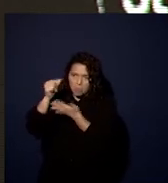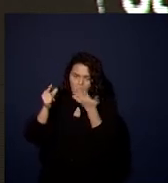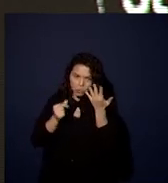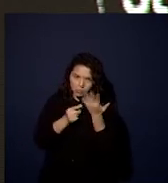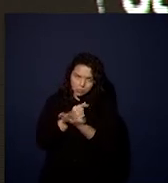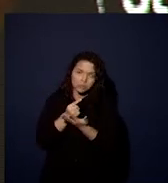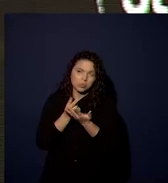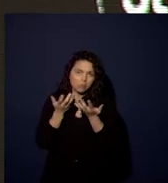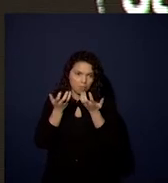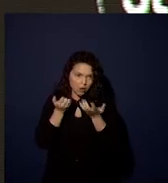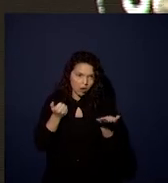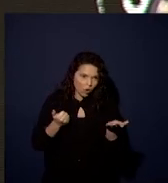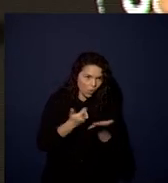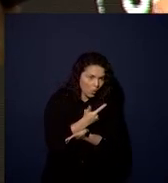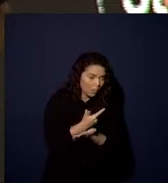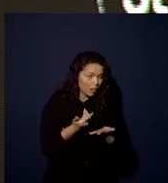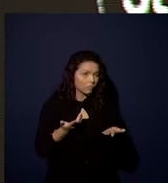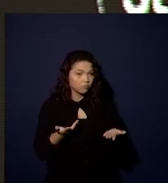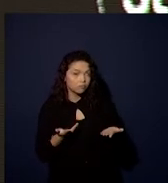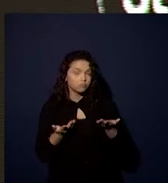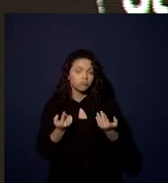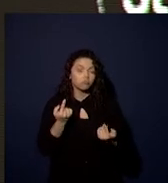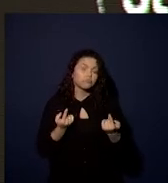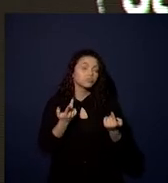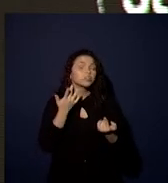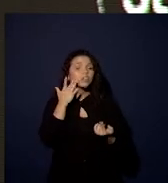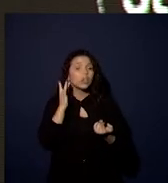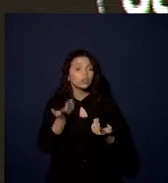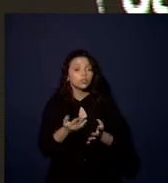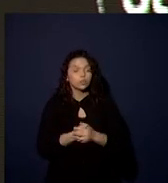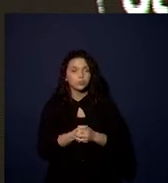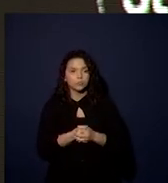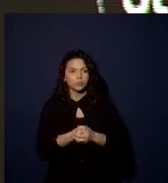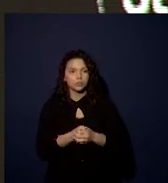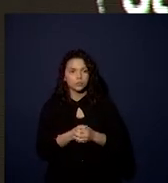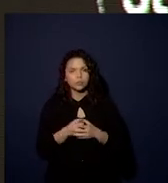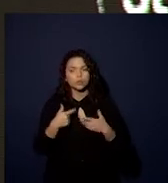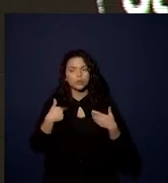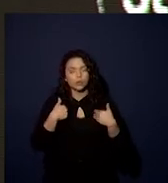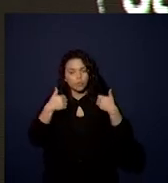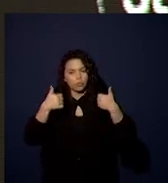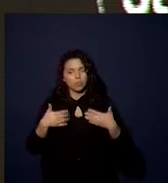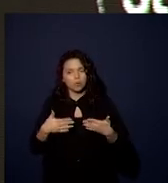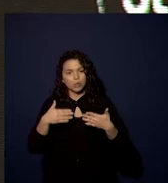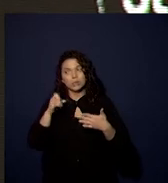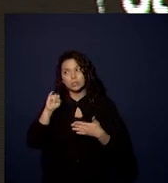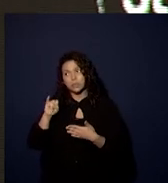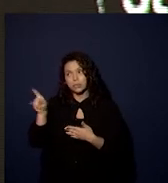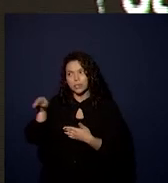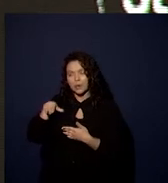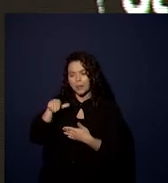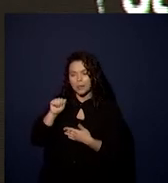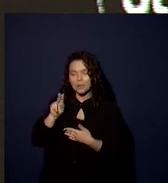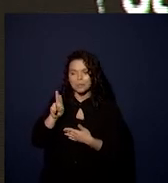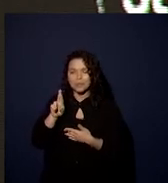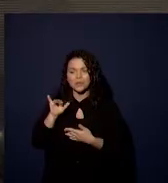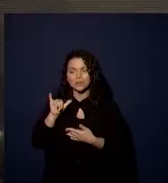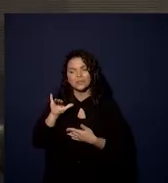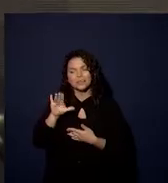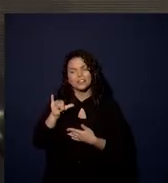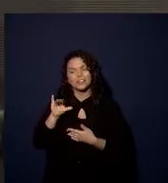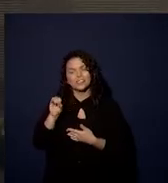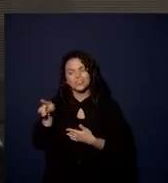de energia térmica está gerando hoje começando falar começar depois o Maurício me corrige aqui as bobagens que eu falar